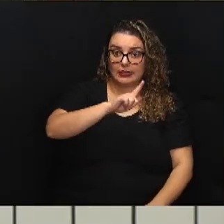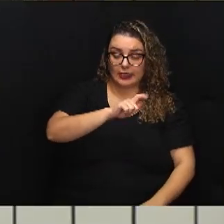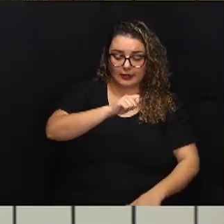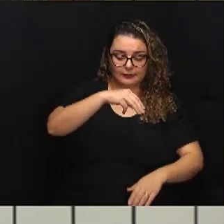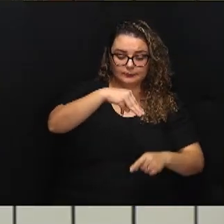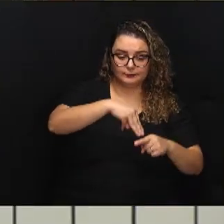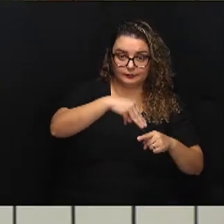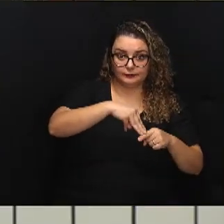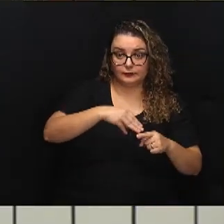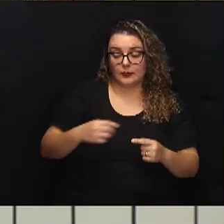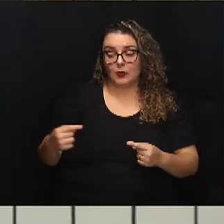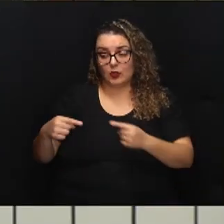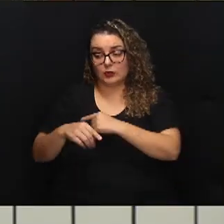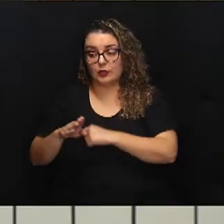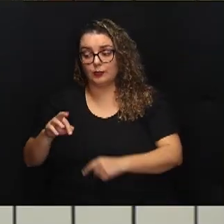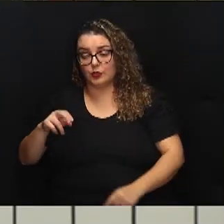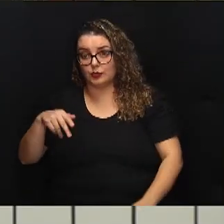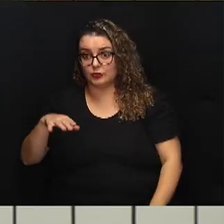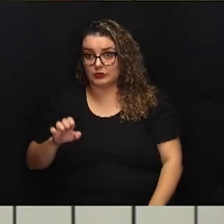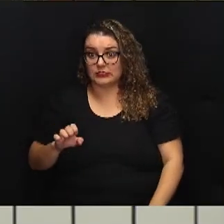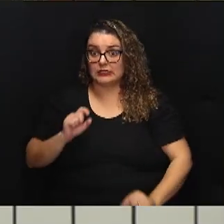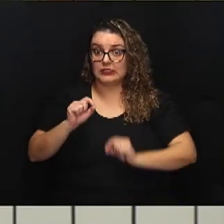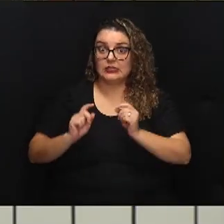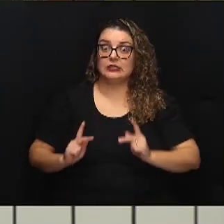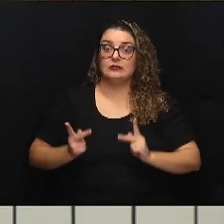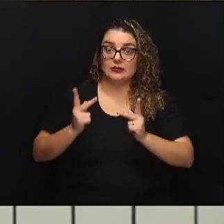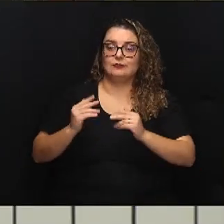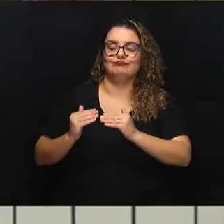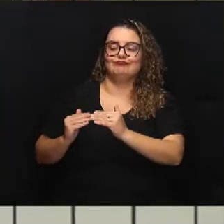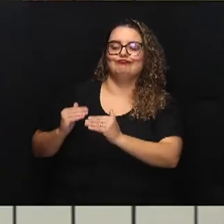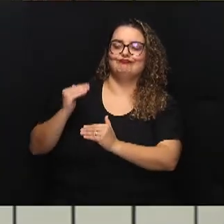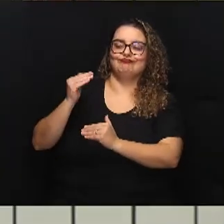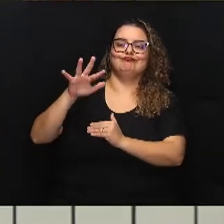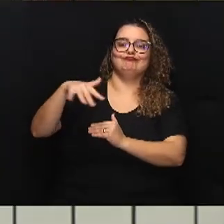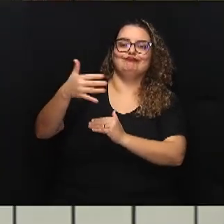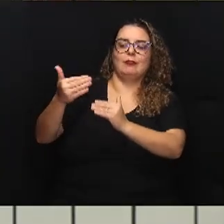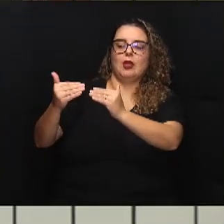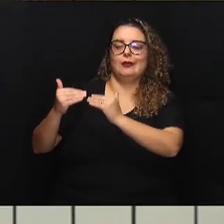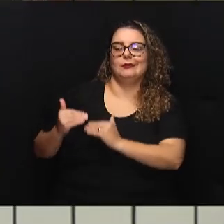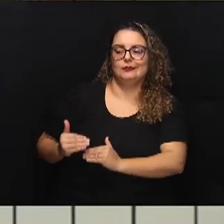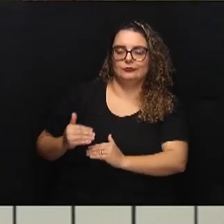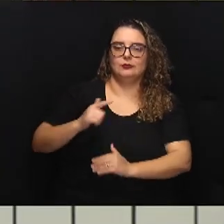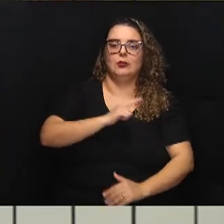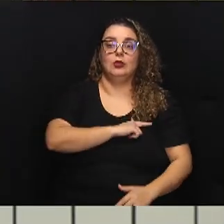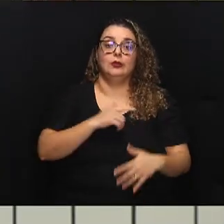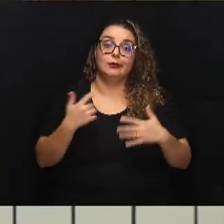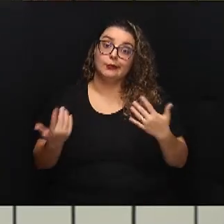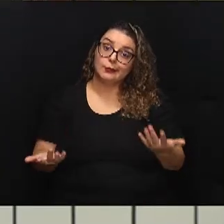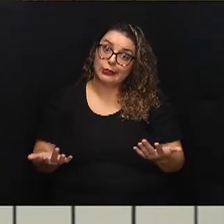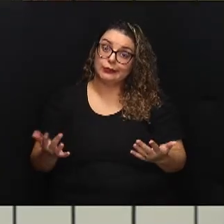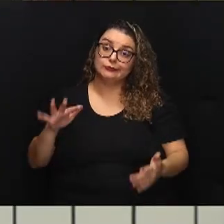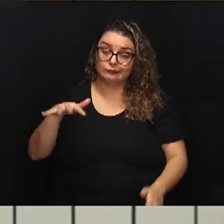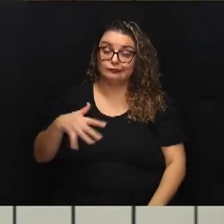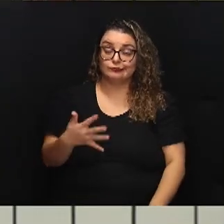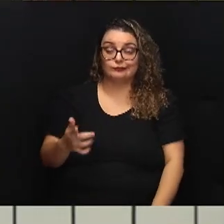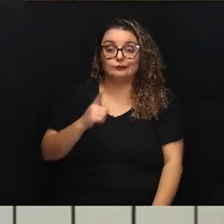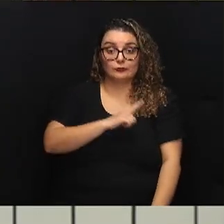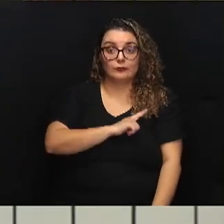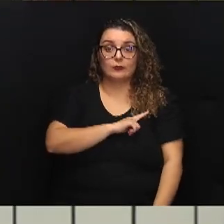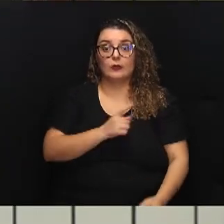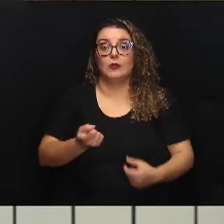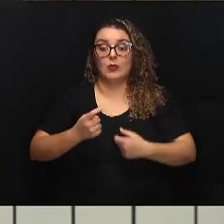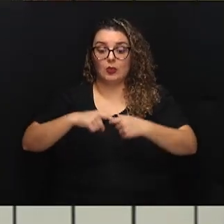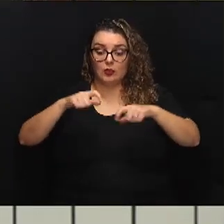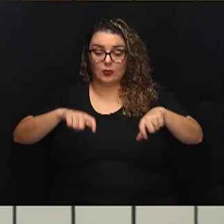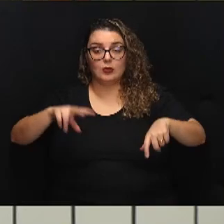quem vencer ultrapassa o Bugre na tabela de classificação. Bom, sobre a tabela, o Guarani volta a campo